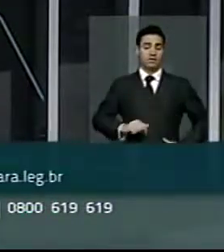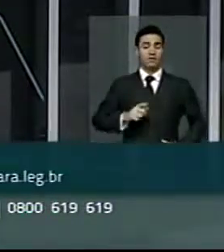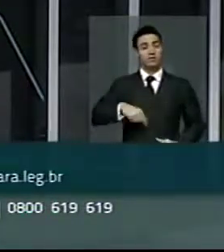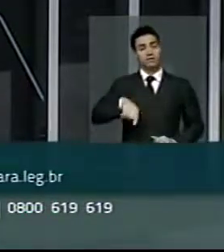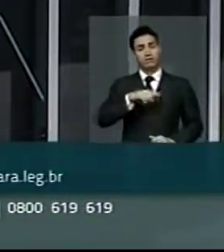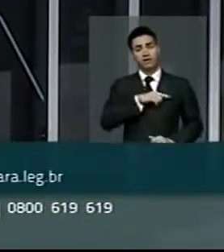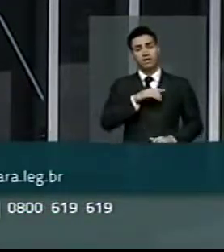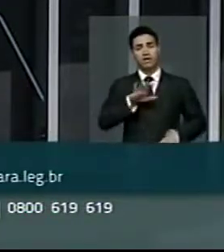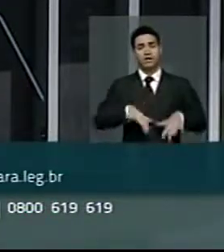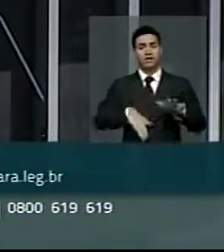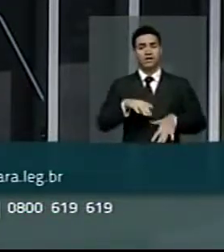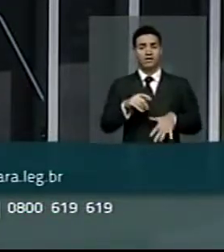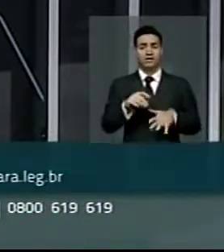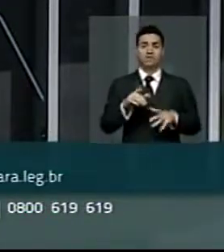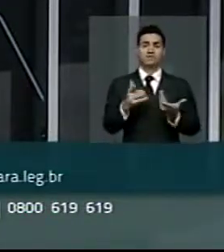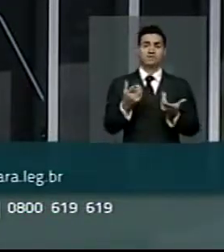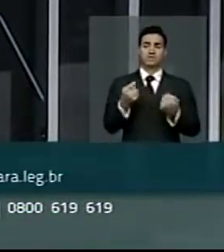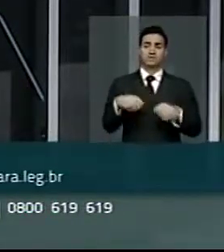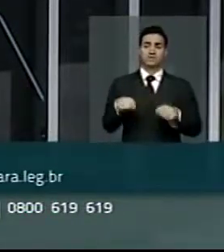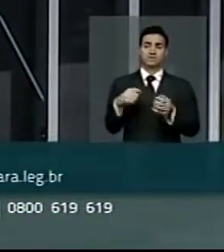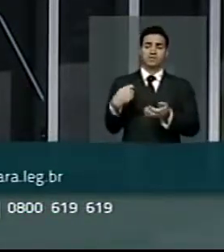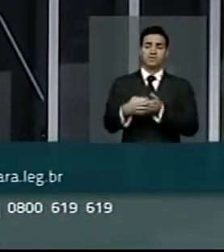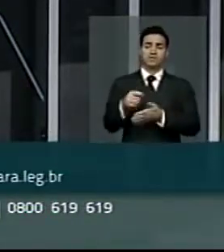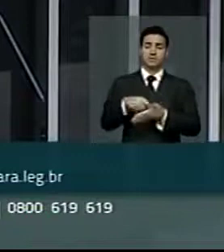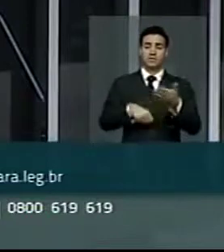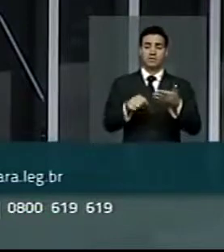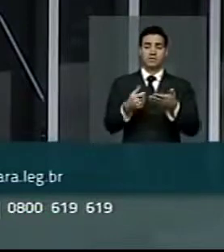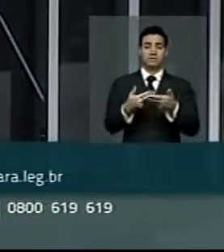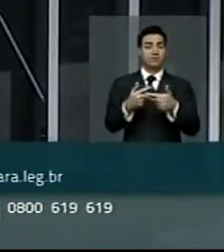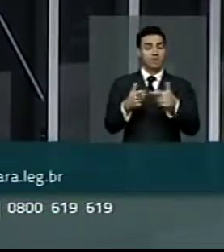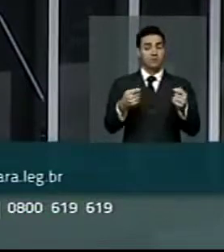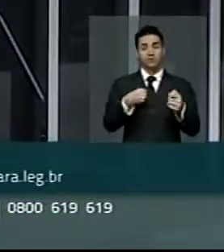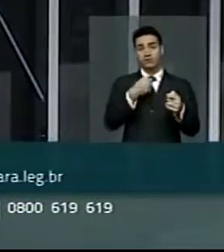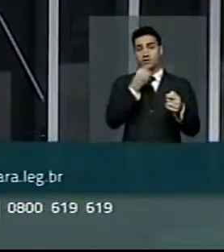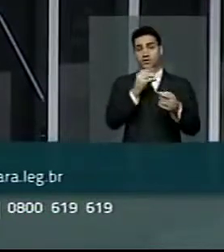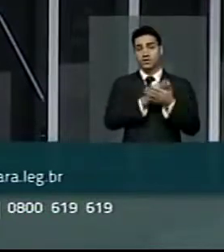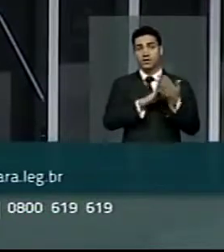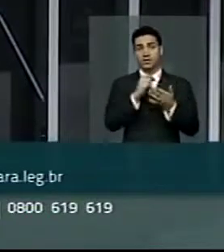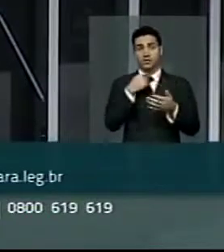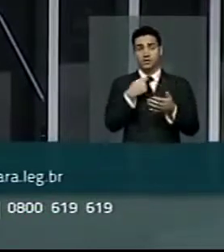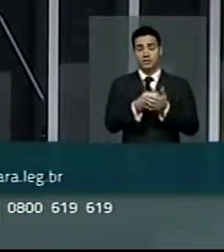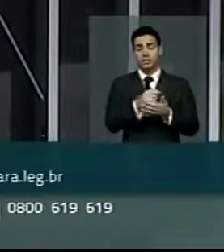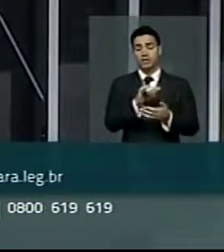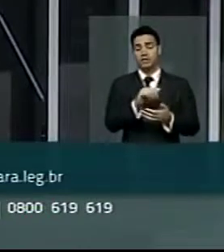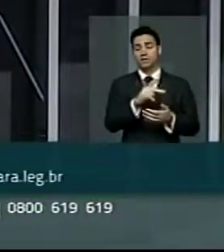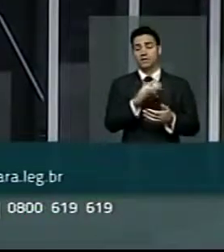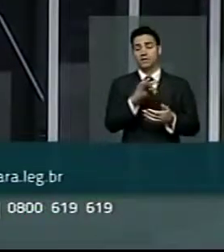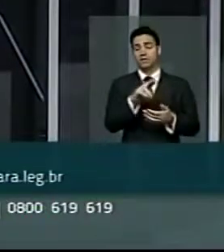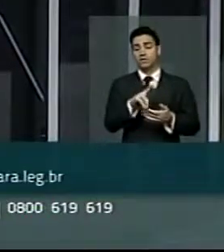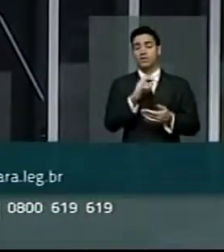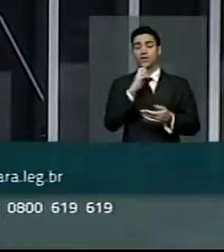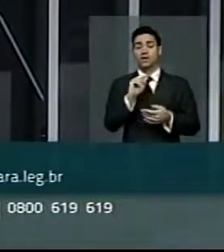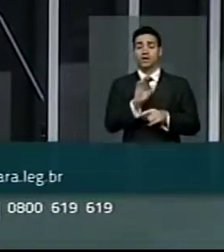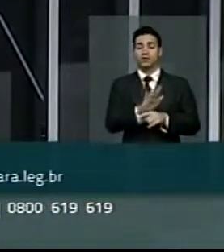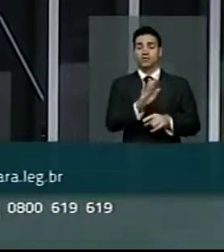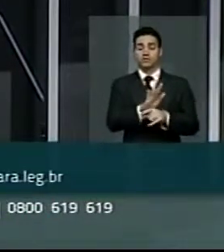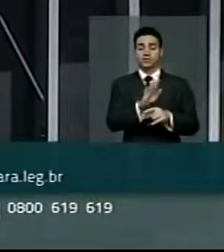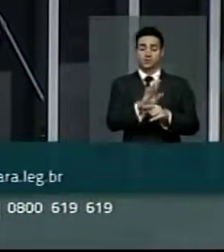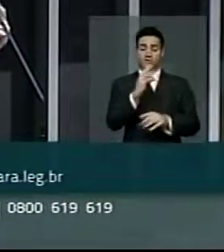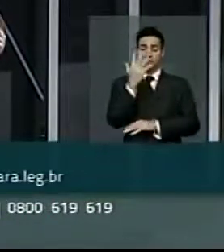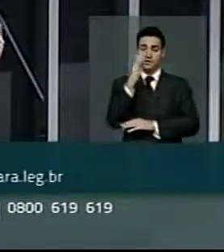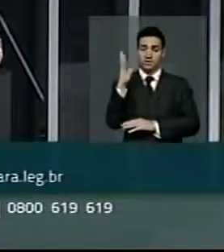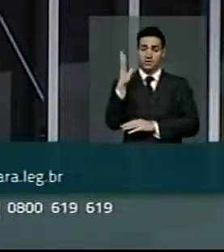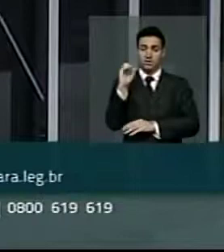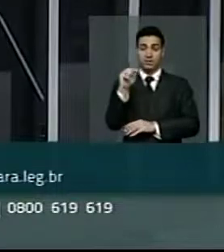tantas coisas, por que não abre mão do IPTU para ajudar o mundo, para ajudar as florestas da humanidade? Os prefeitos vão poder,